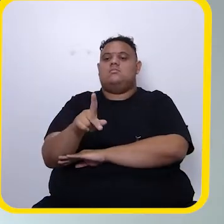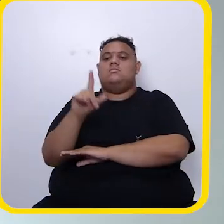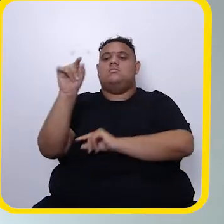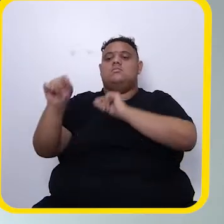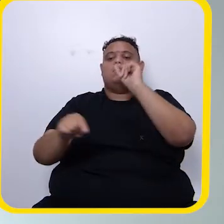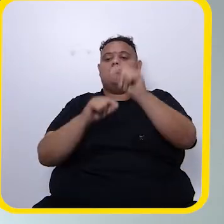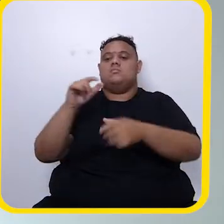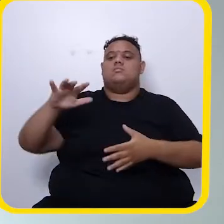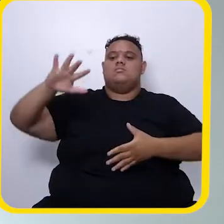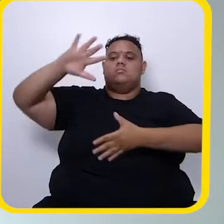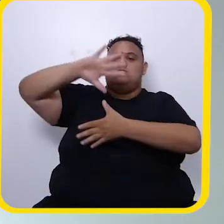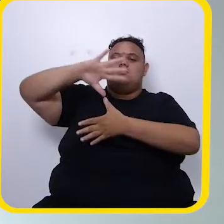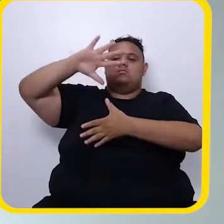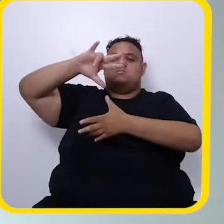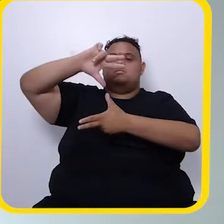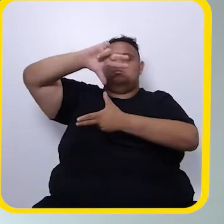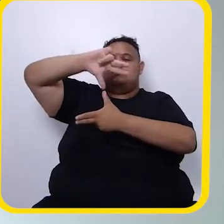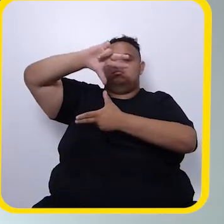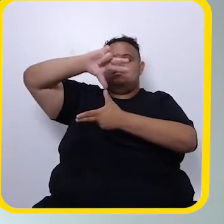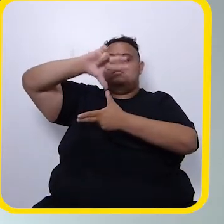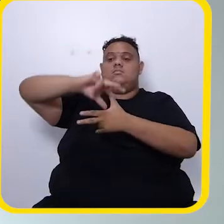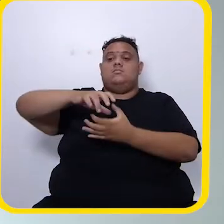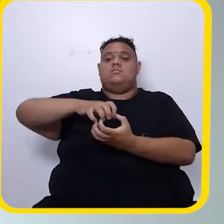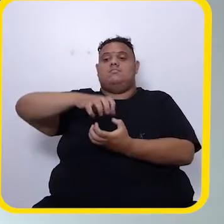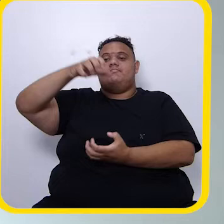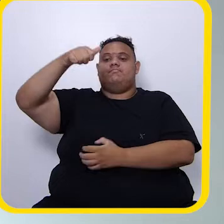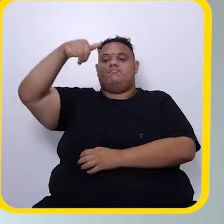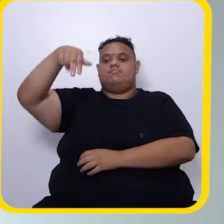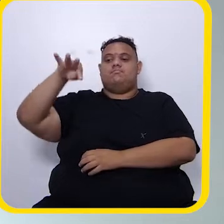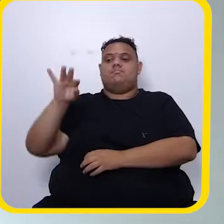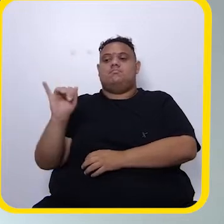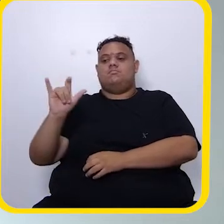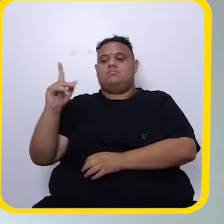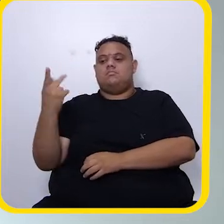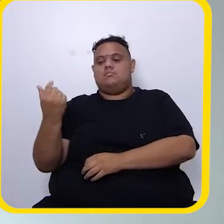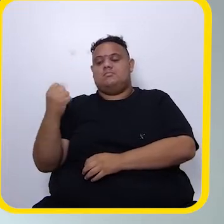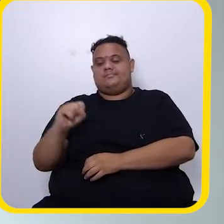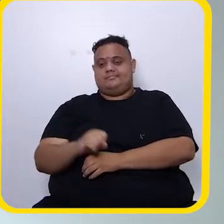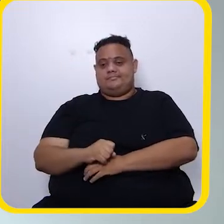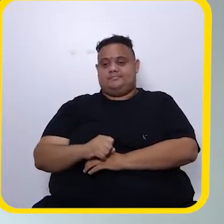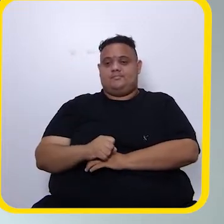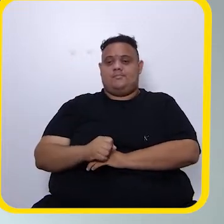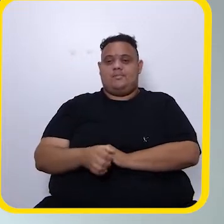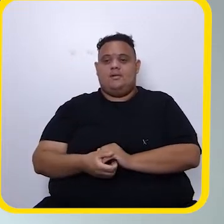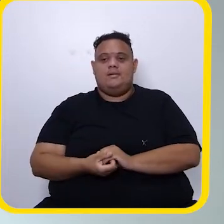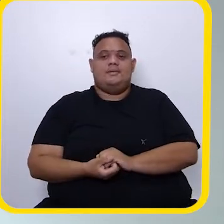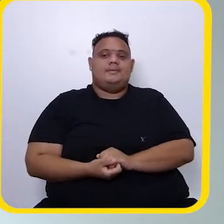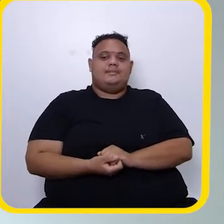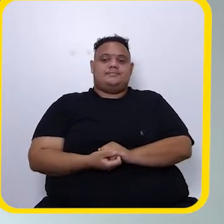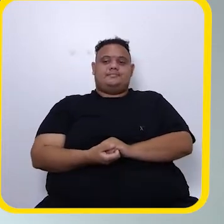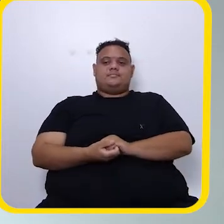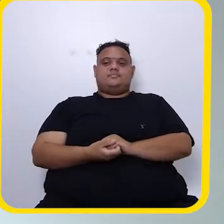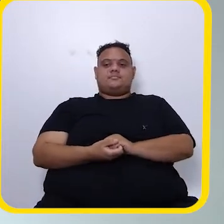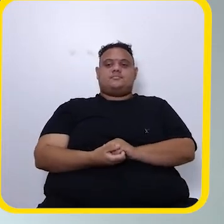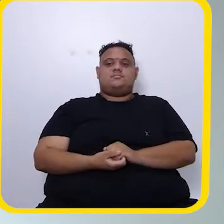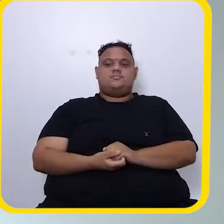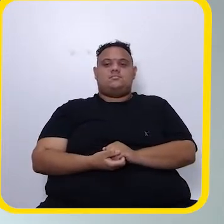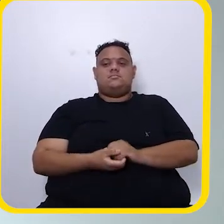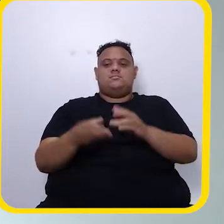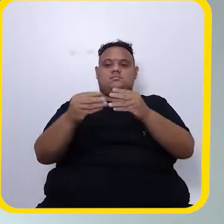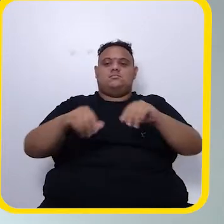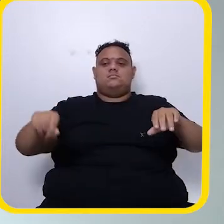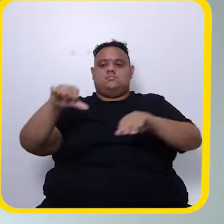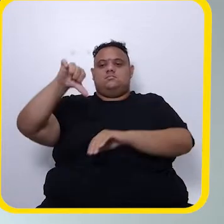no percentual da América Central. Então, as grandes Antilhas, né, o terreno das grandes